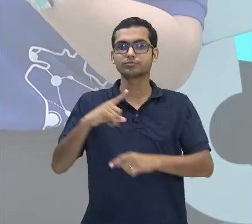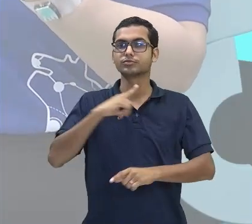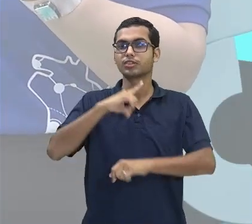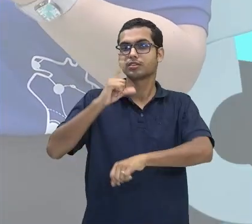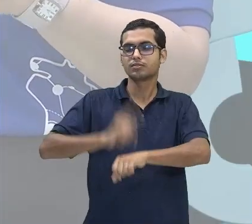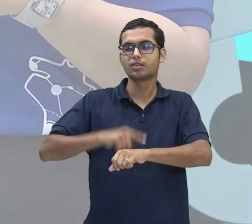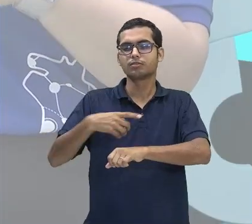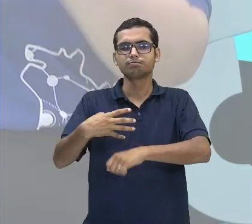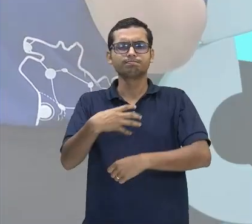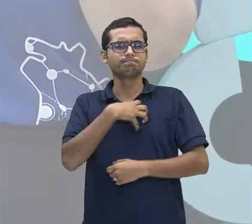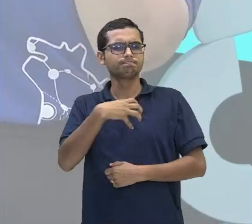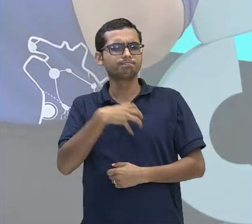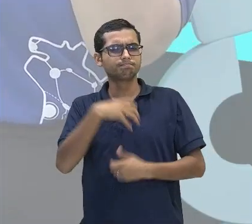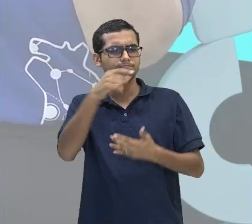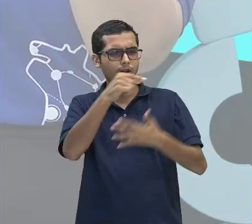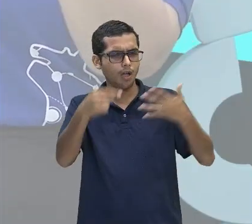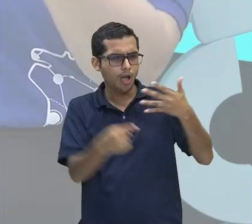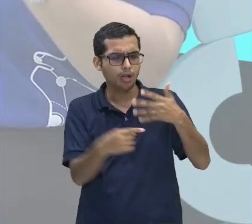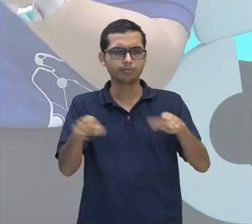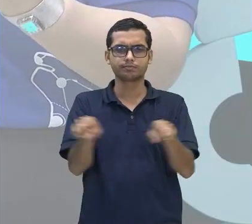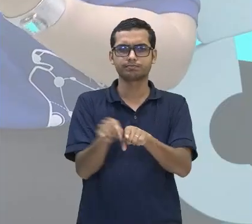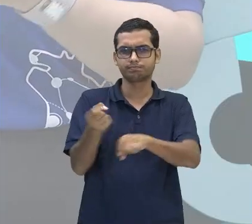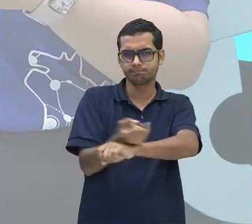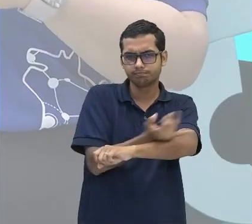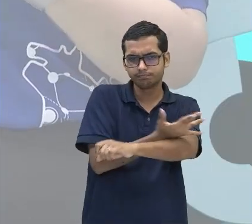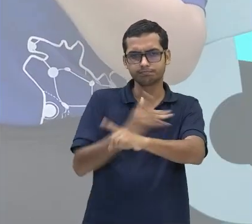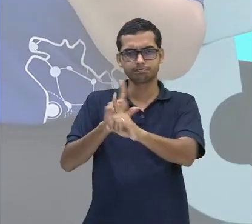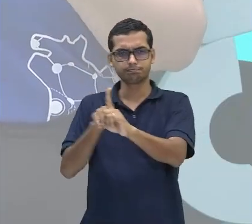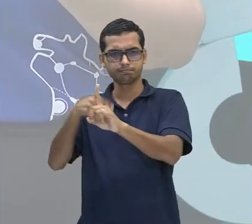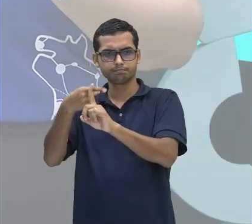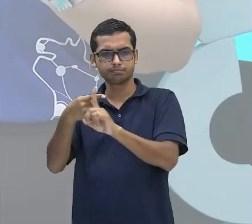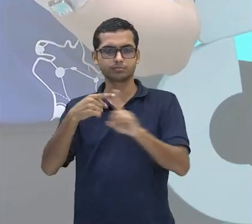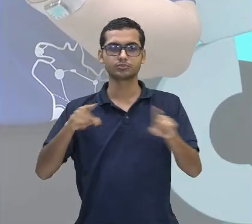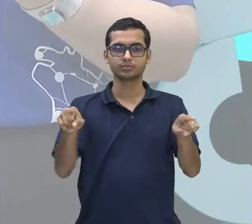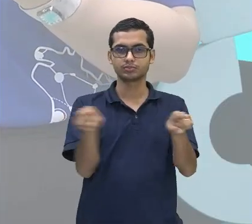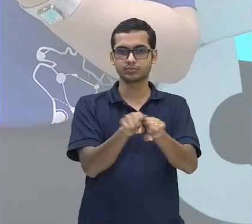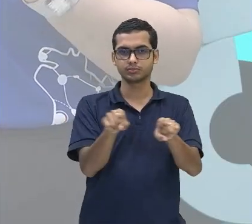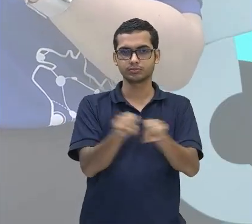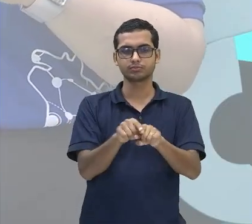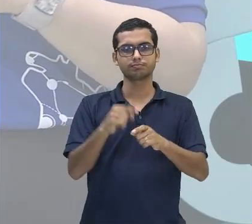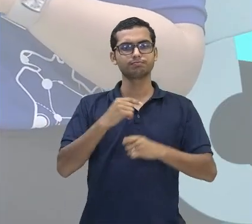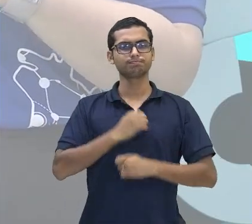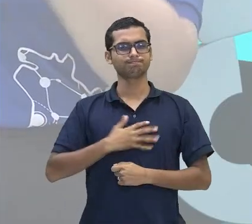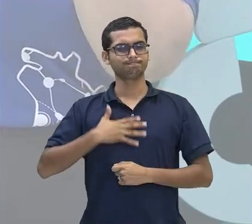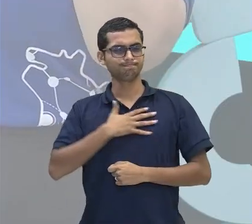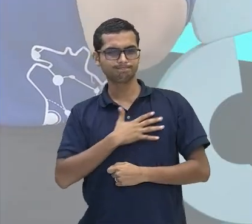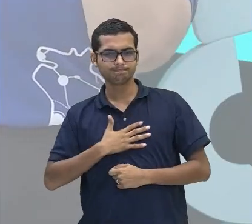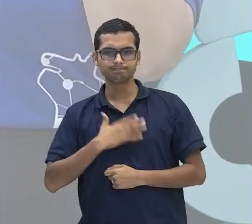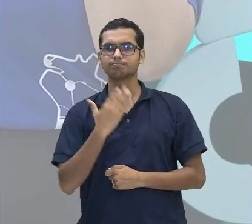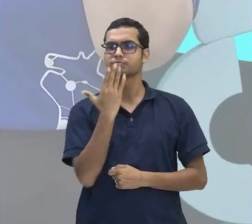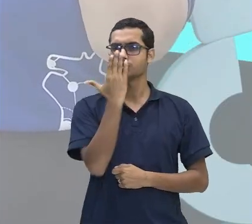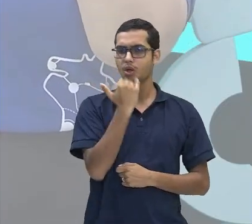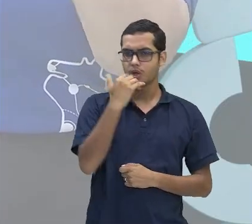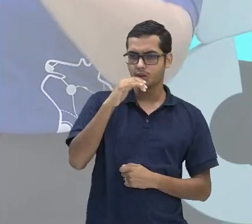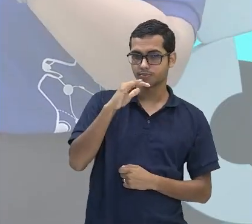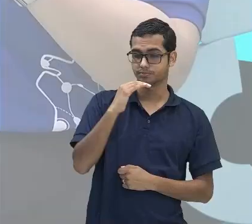dos sentimentos, né? Os cenários positivos, como o prazer de um jantar em família ou a elegância